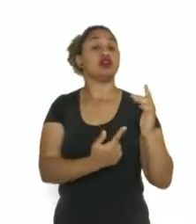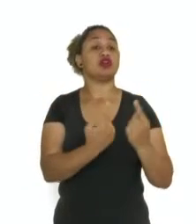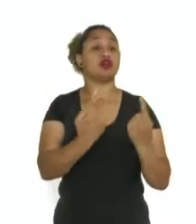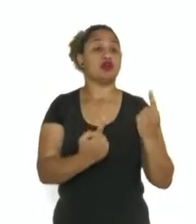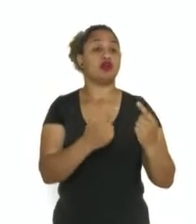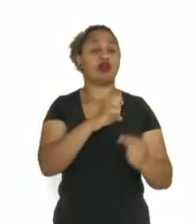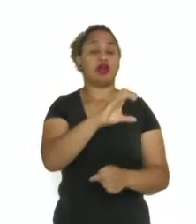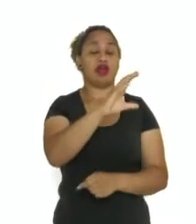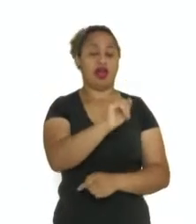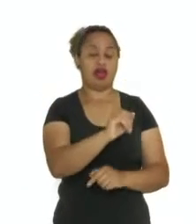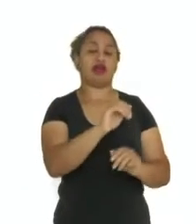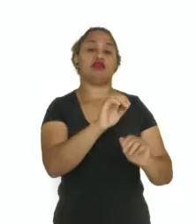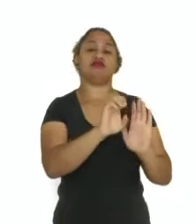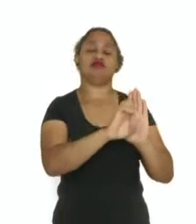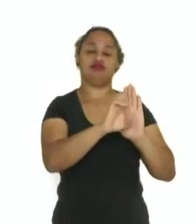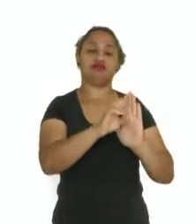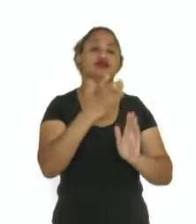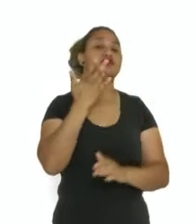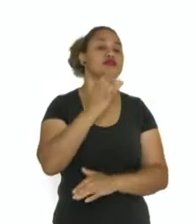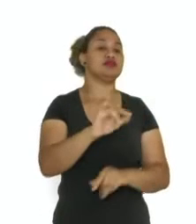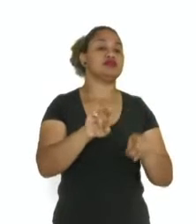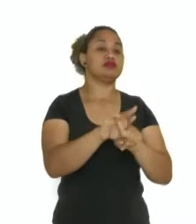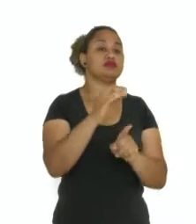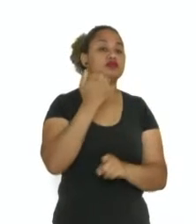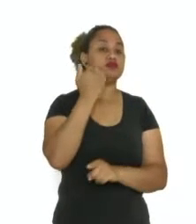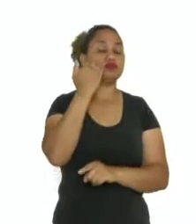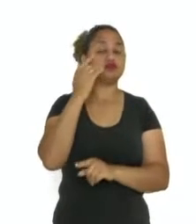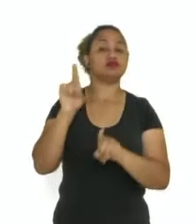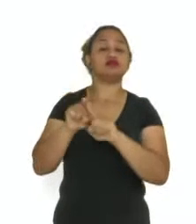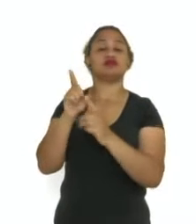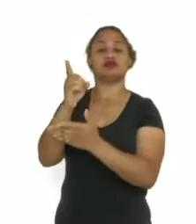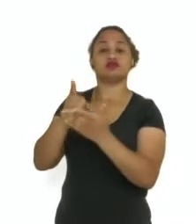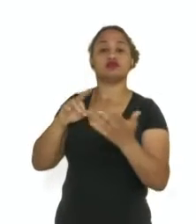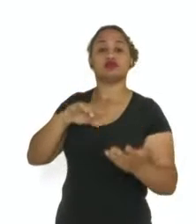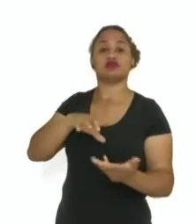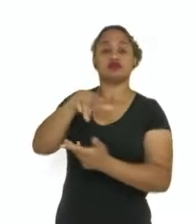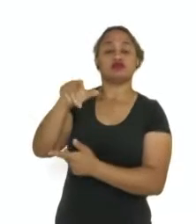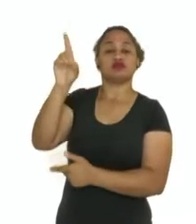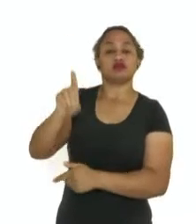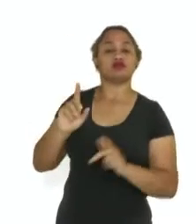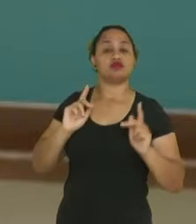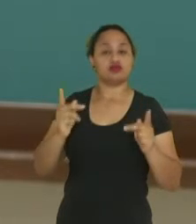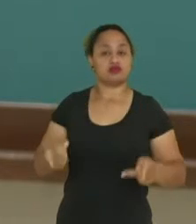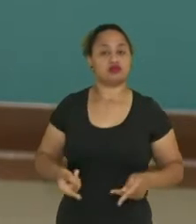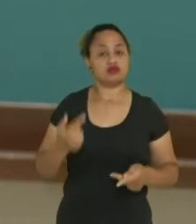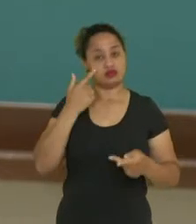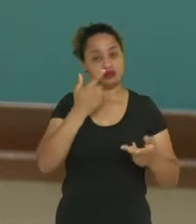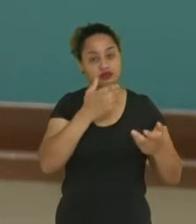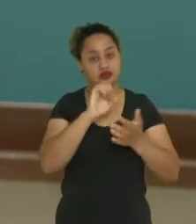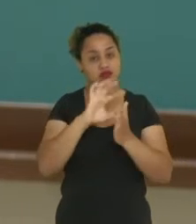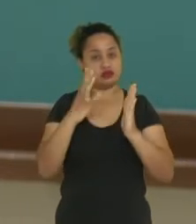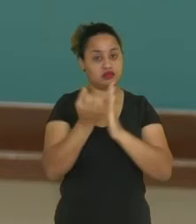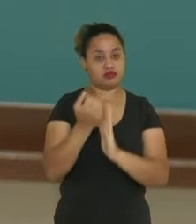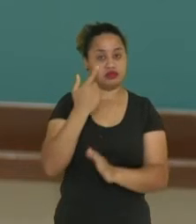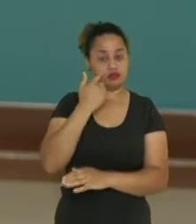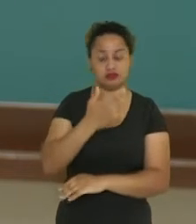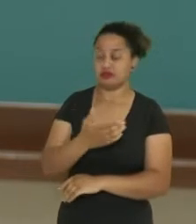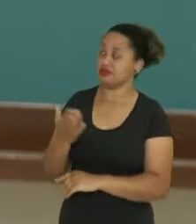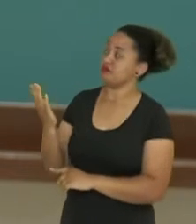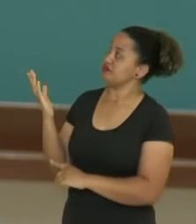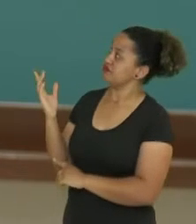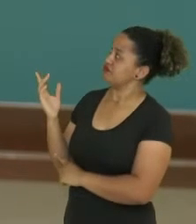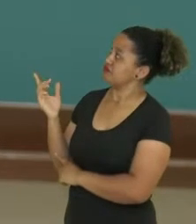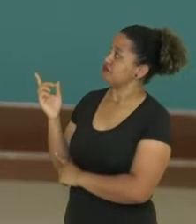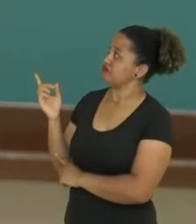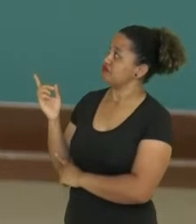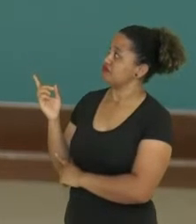ECA, Estatuto da Criança e do Adolescente, e a Declaração Universal dos Direitos Humanos. Você já os conhece? Se recorda de